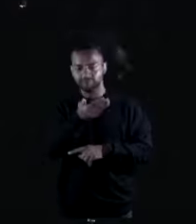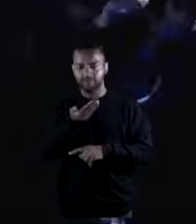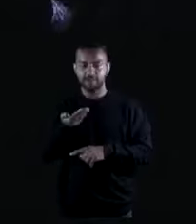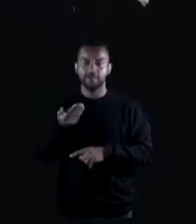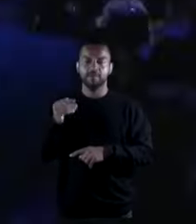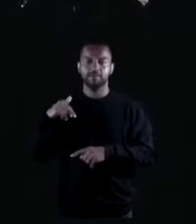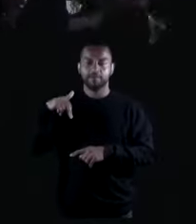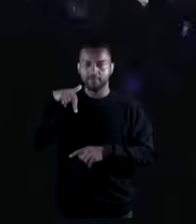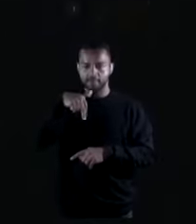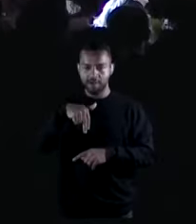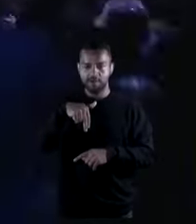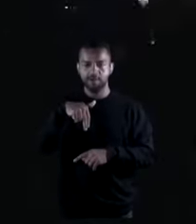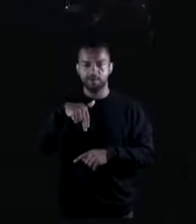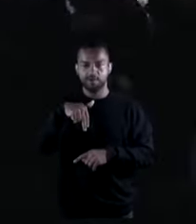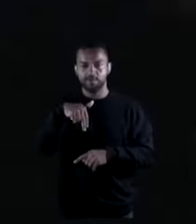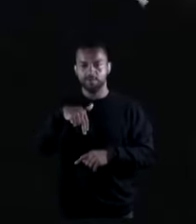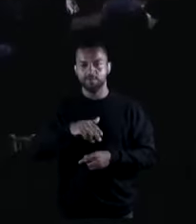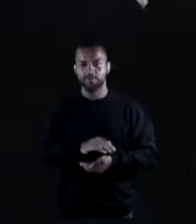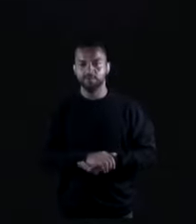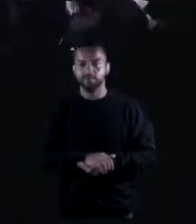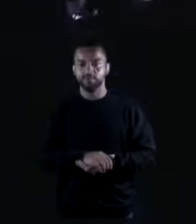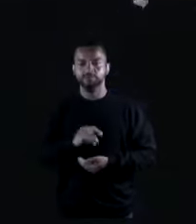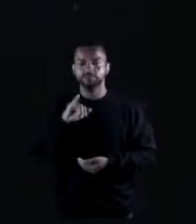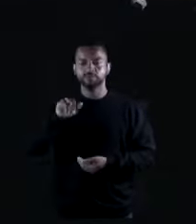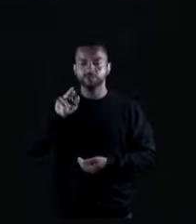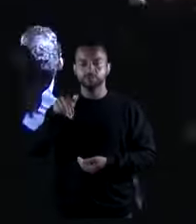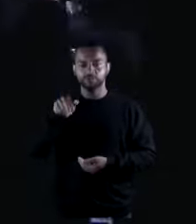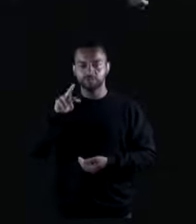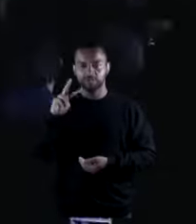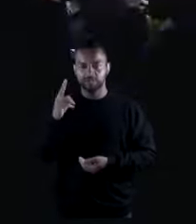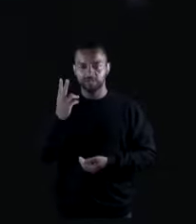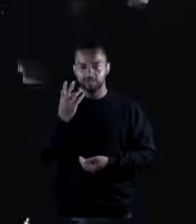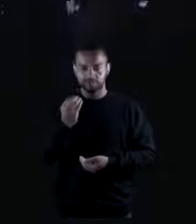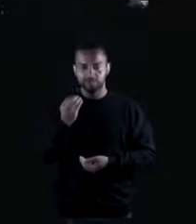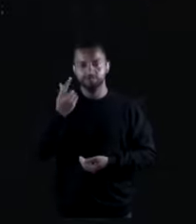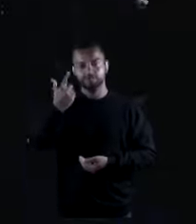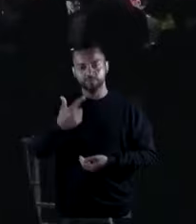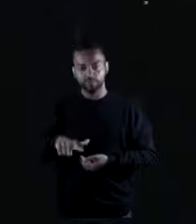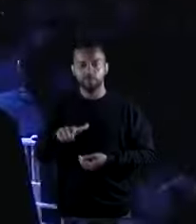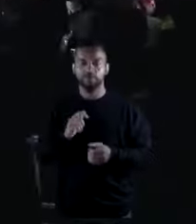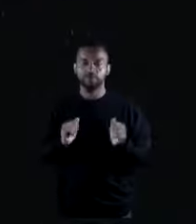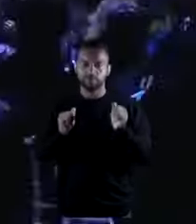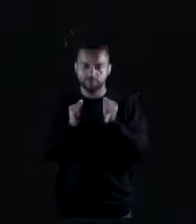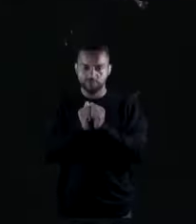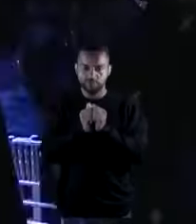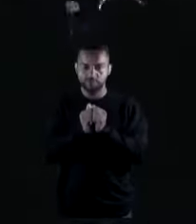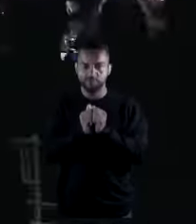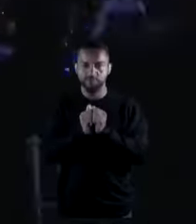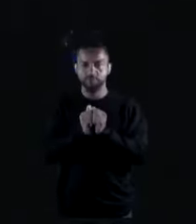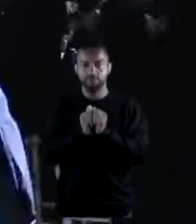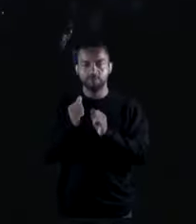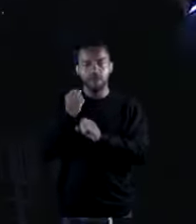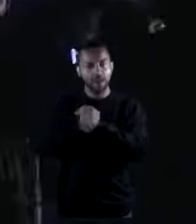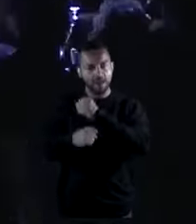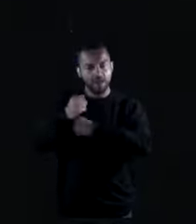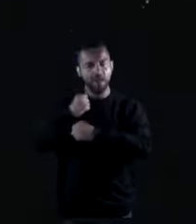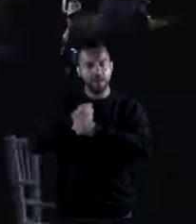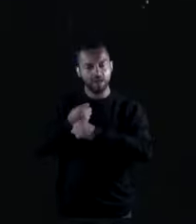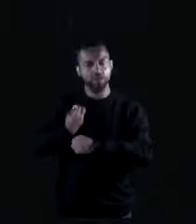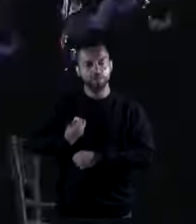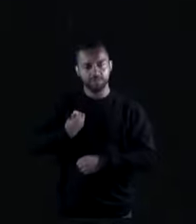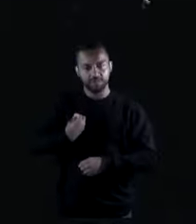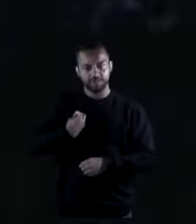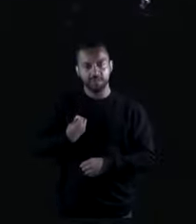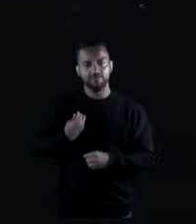aproximando. O Juninho Capixaba, que mais uma vez faz parte da seleção paulistão Sicredi, estava aqui no ano passado e mais